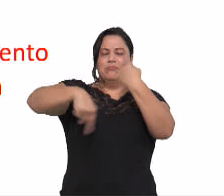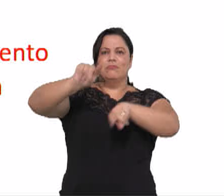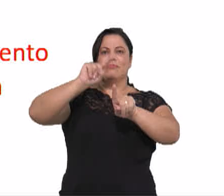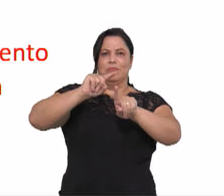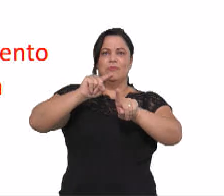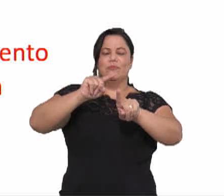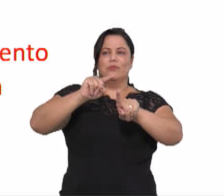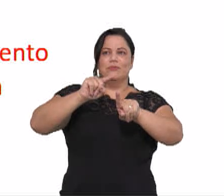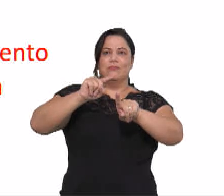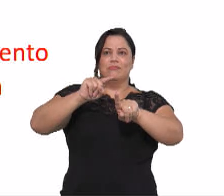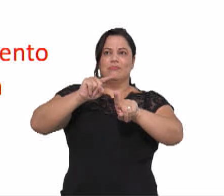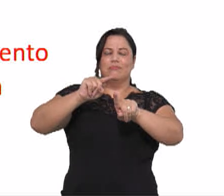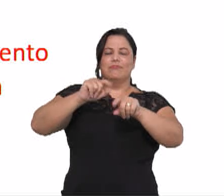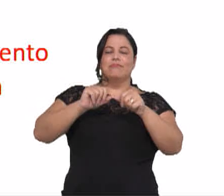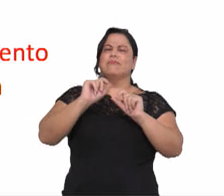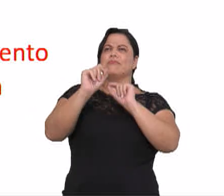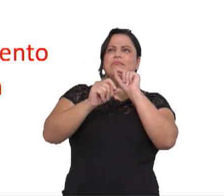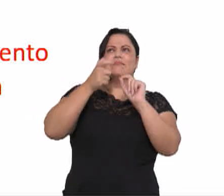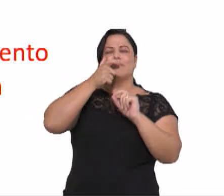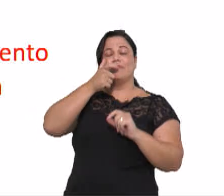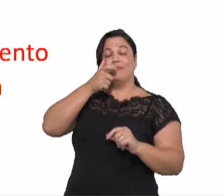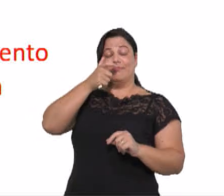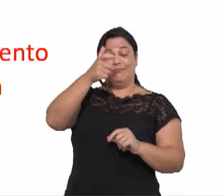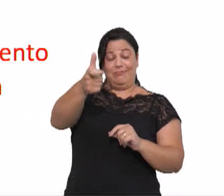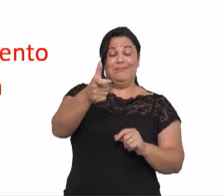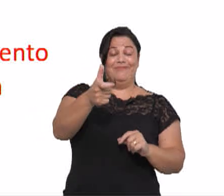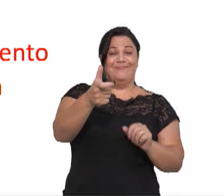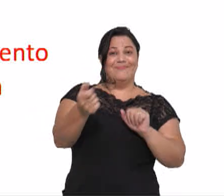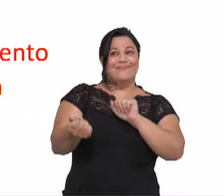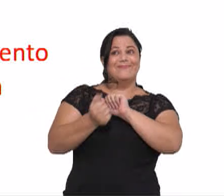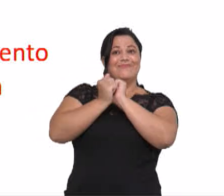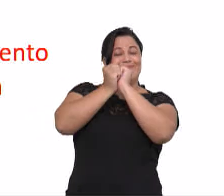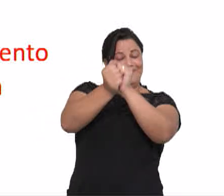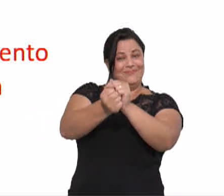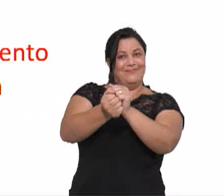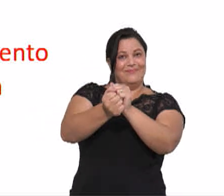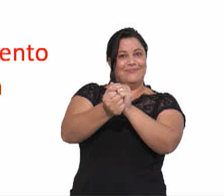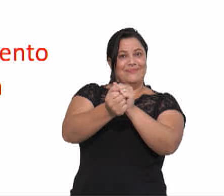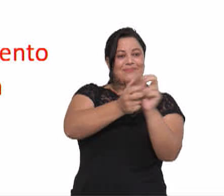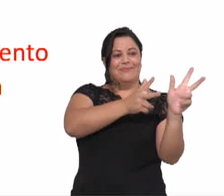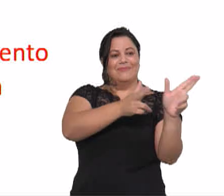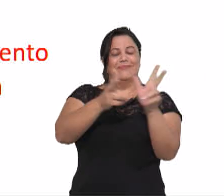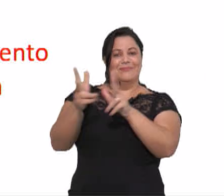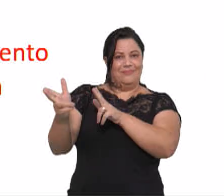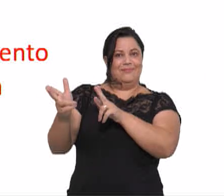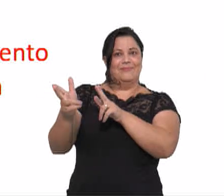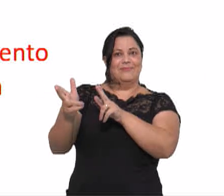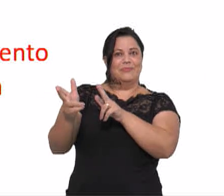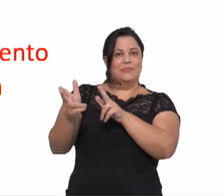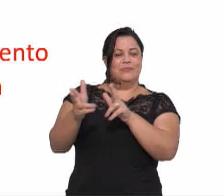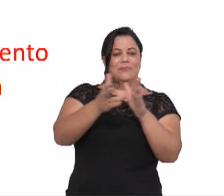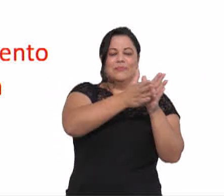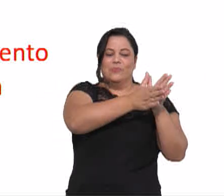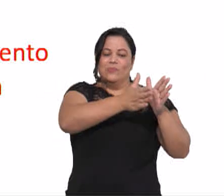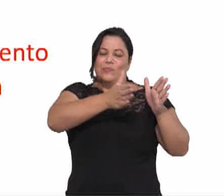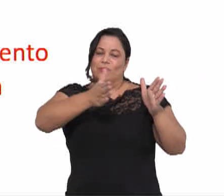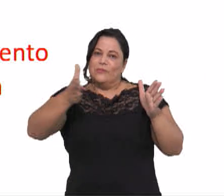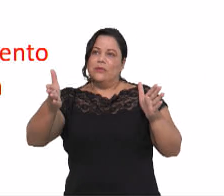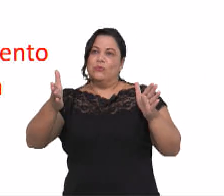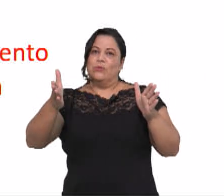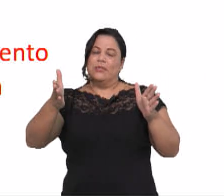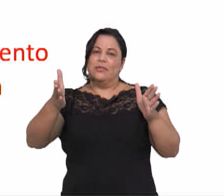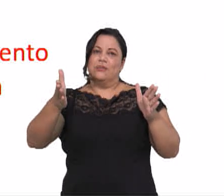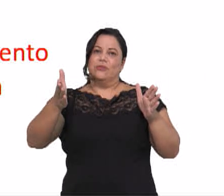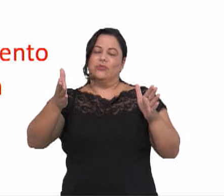E olha que interessante, ele vai permanecer ao lado dos seus iguais durante a Assembleia